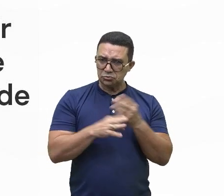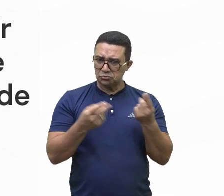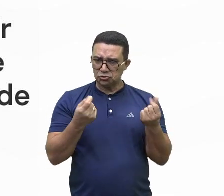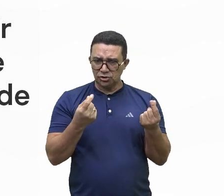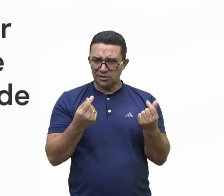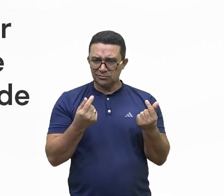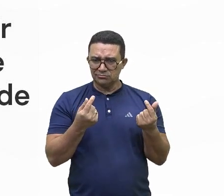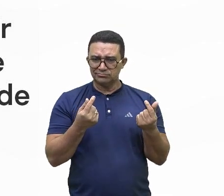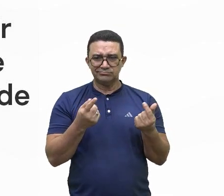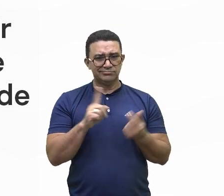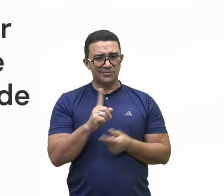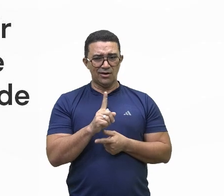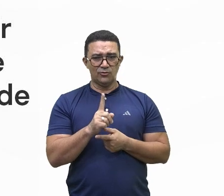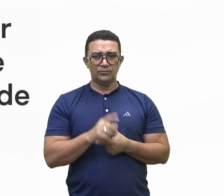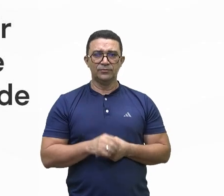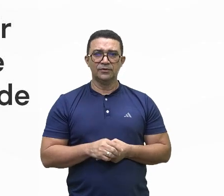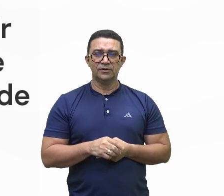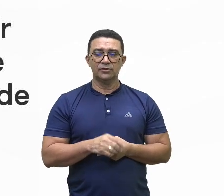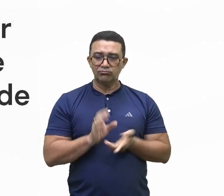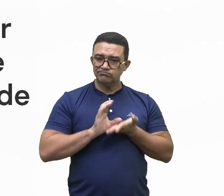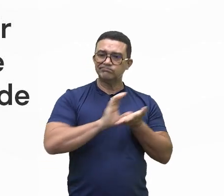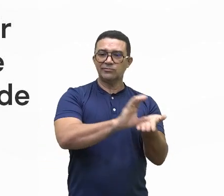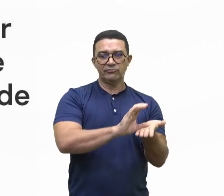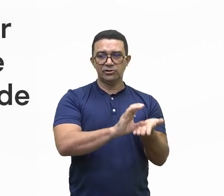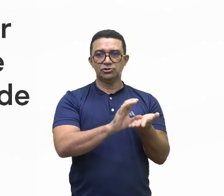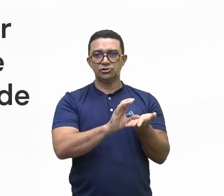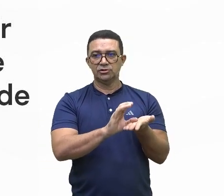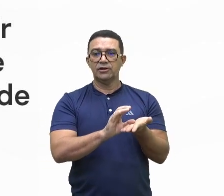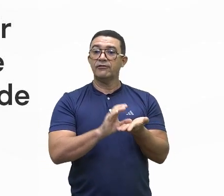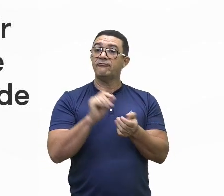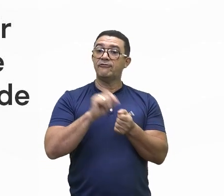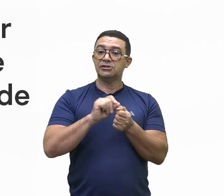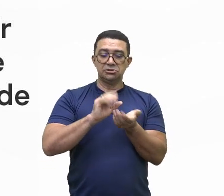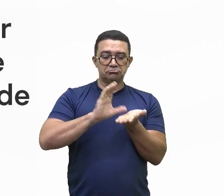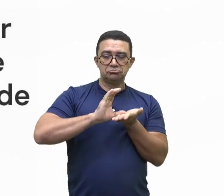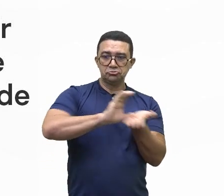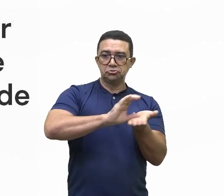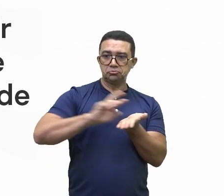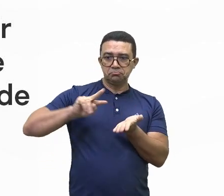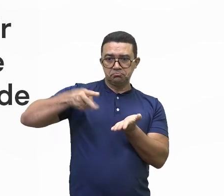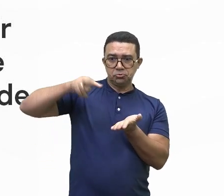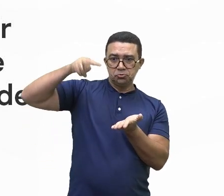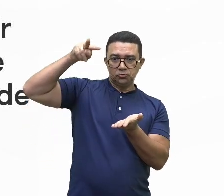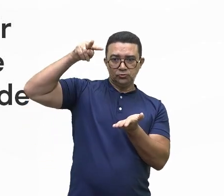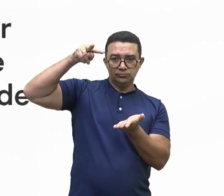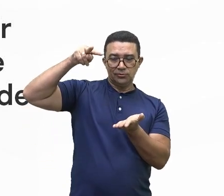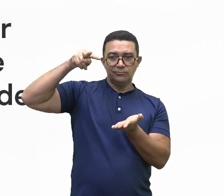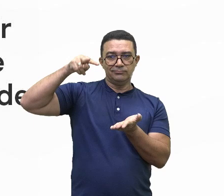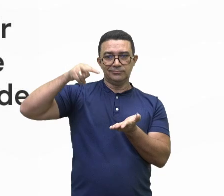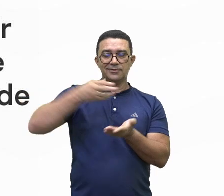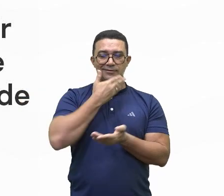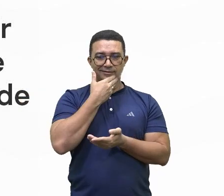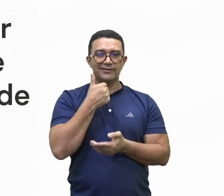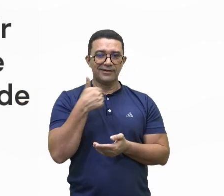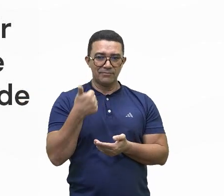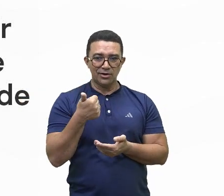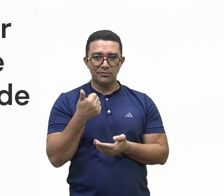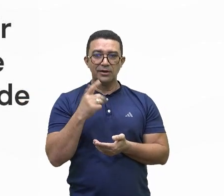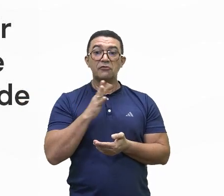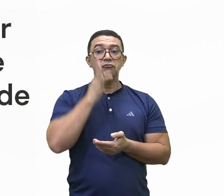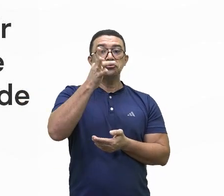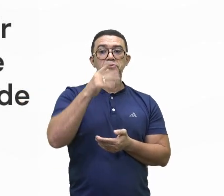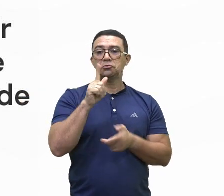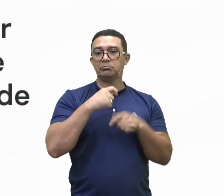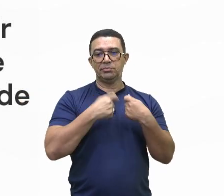ele guardado? Não, vamos investir, vamos fazer aquele dinheiro crescer, aquele dinheiro trabalhar para que a gente não precise